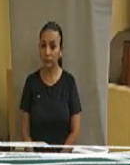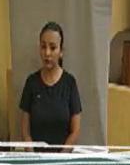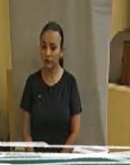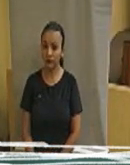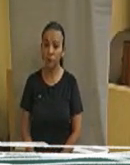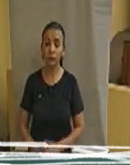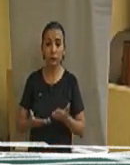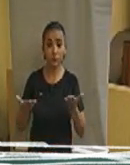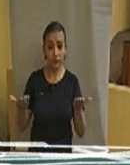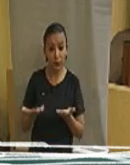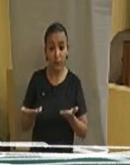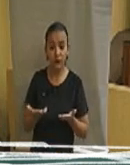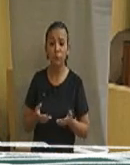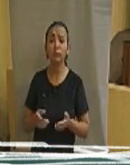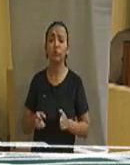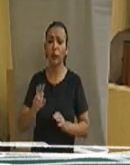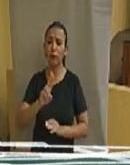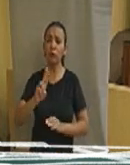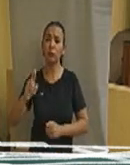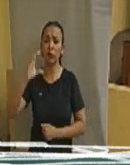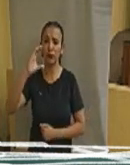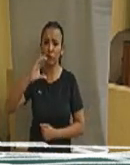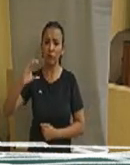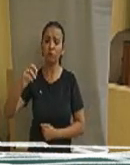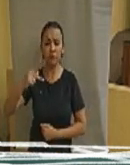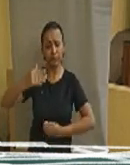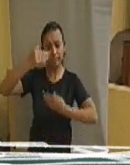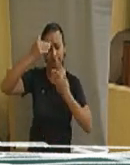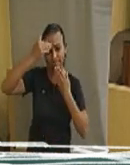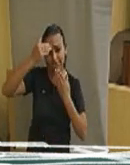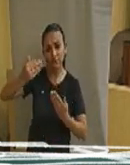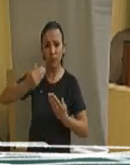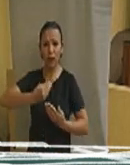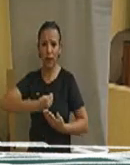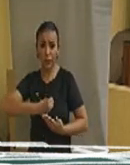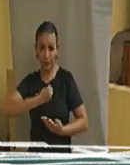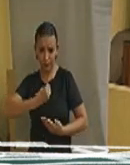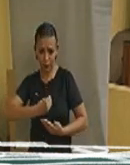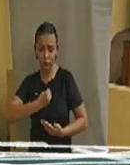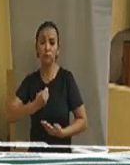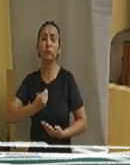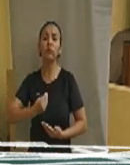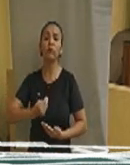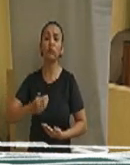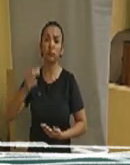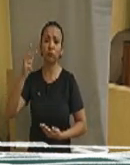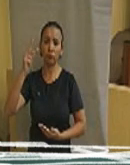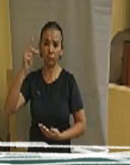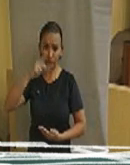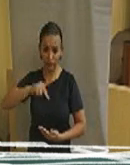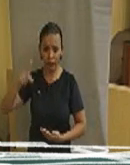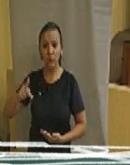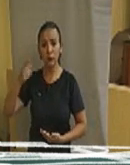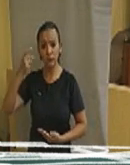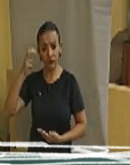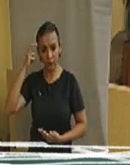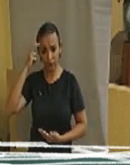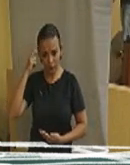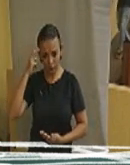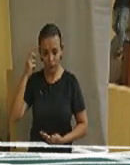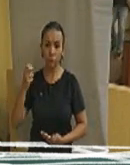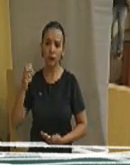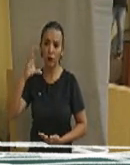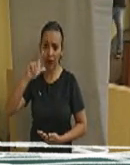Em nome da CCP, eu gostaria de agradecer então a presença do professor Etienne, professora Cláudia, professor